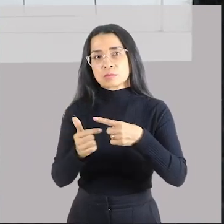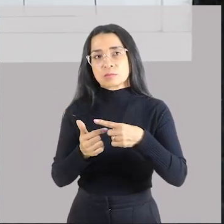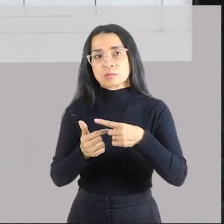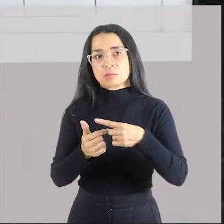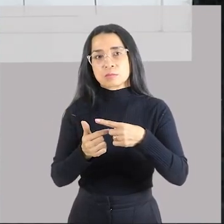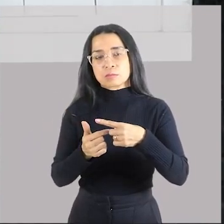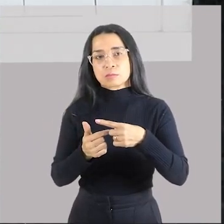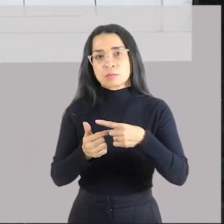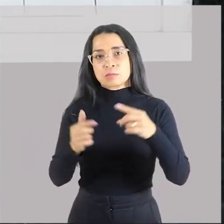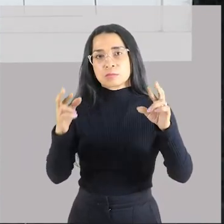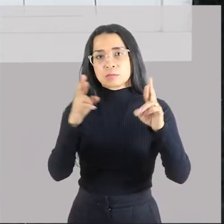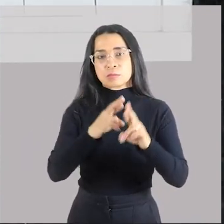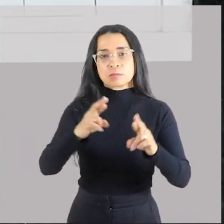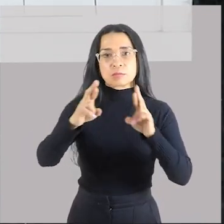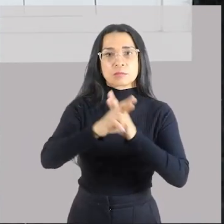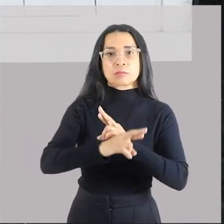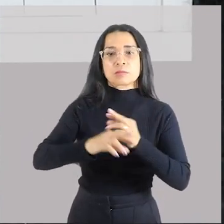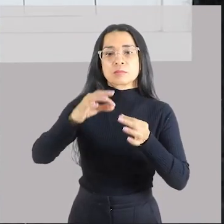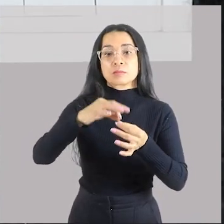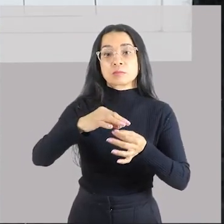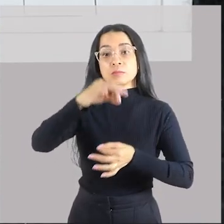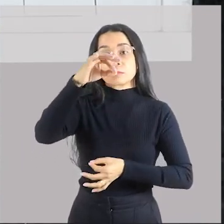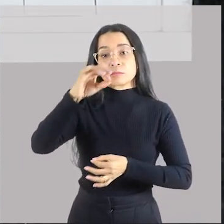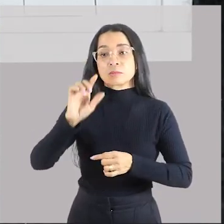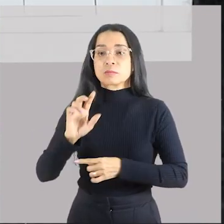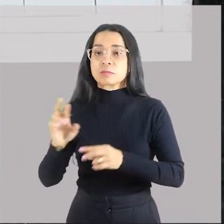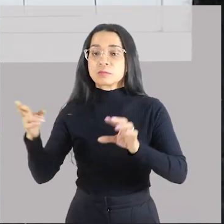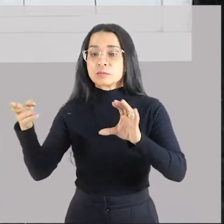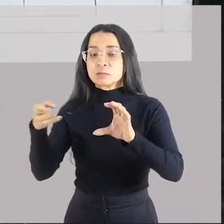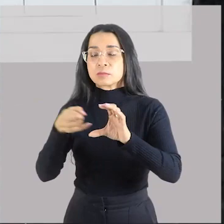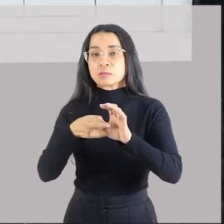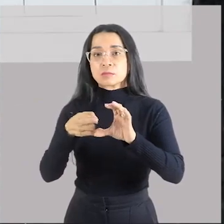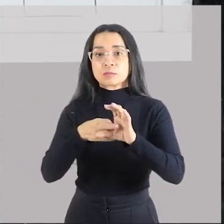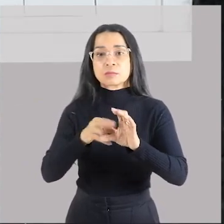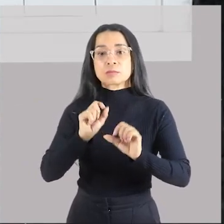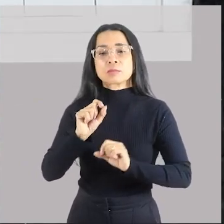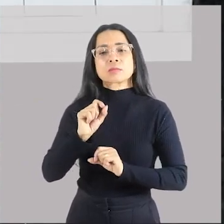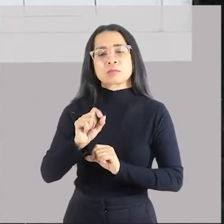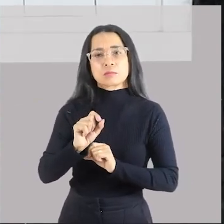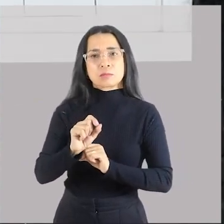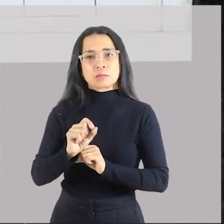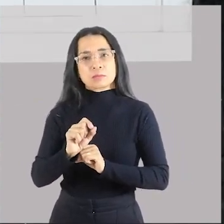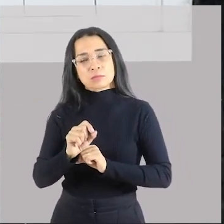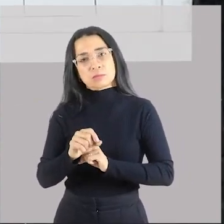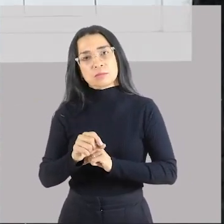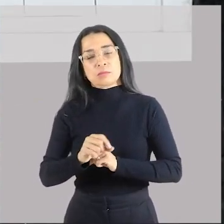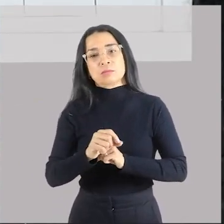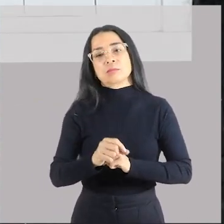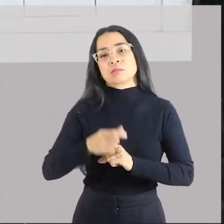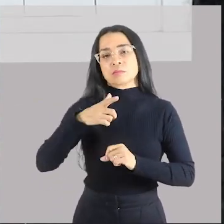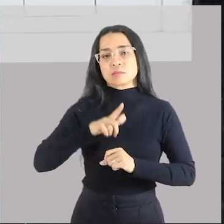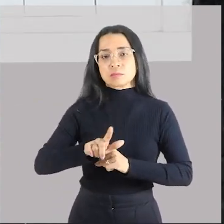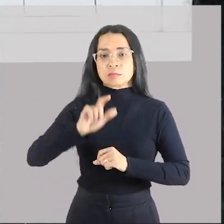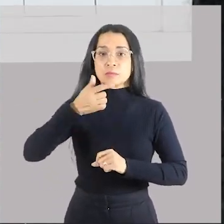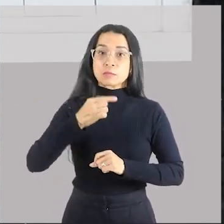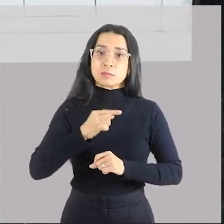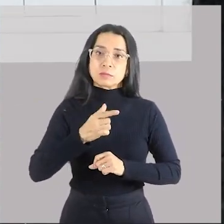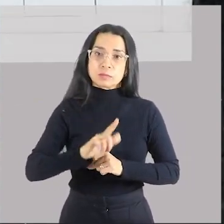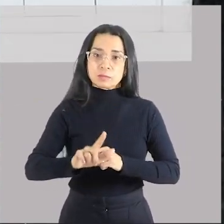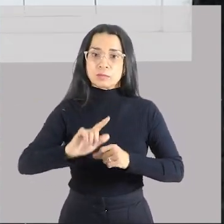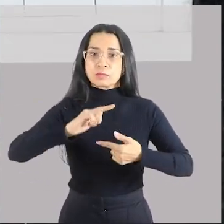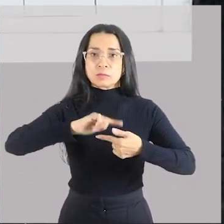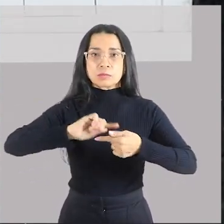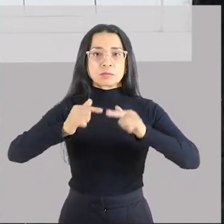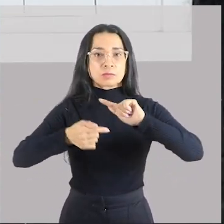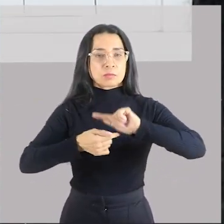Tá? Então, uma relação entre lado e raio. Galera, isso se repete nas outras figuras. A mesma